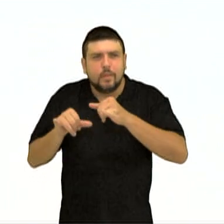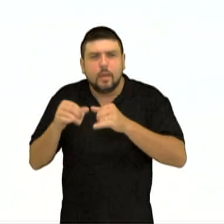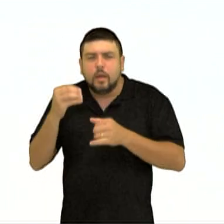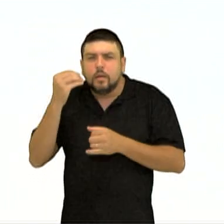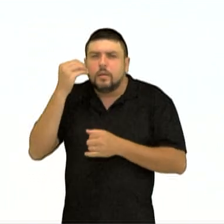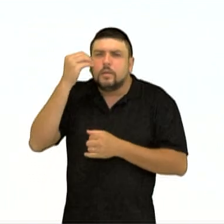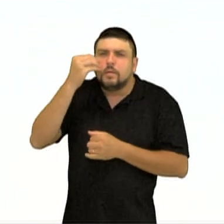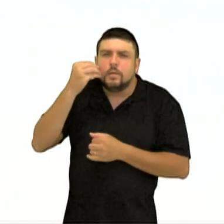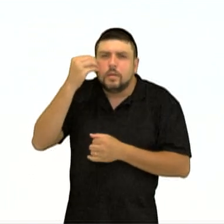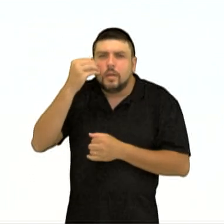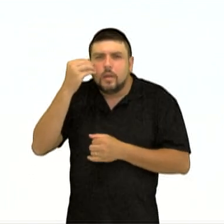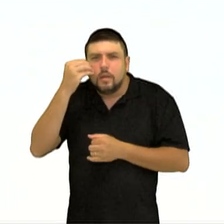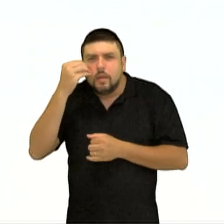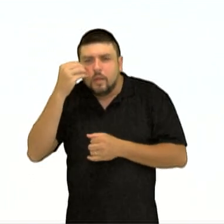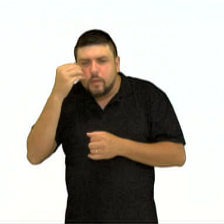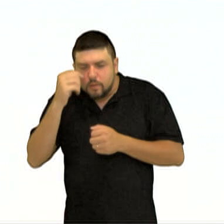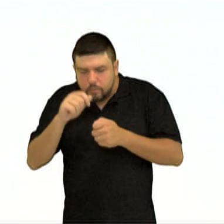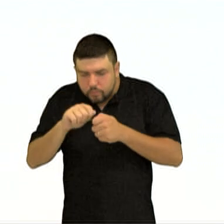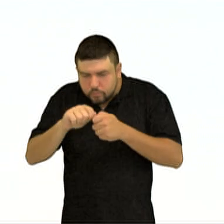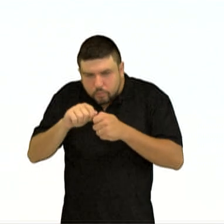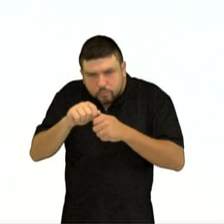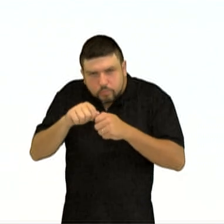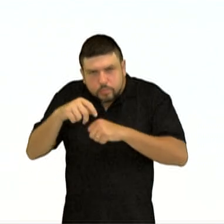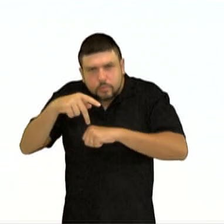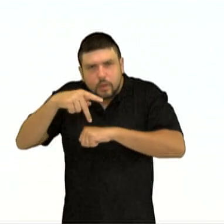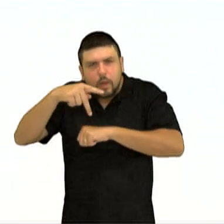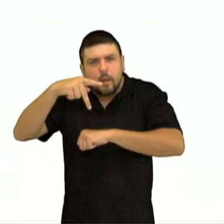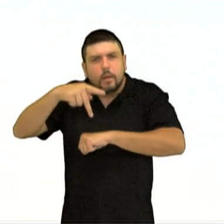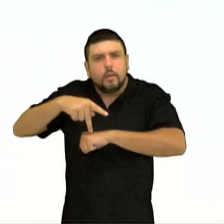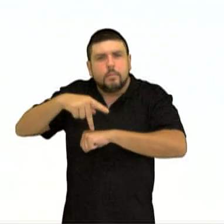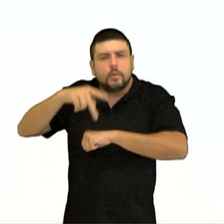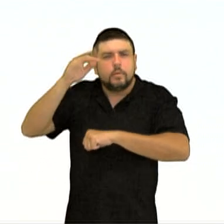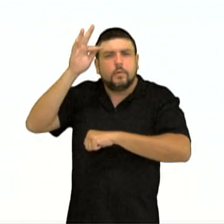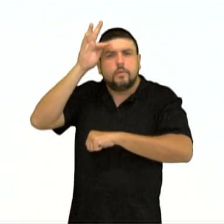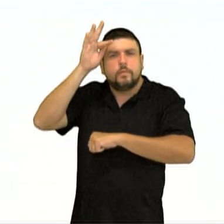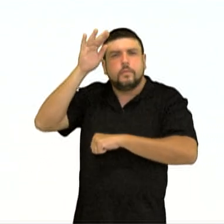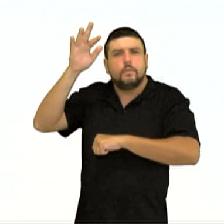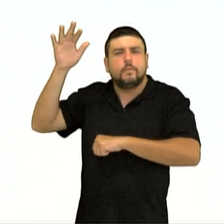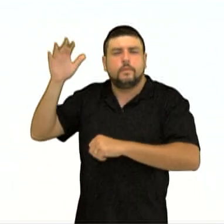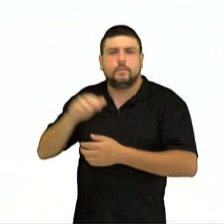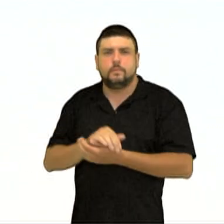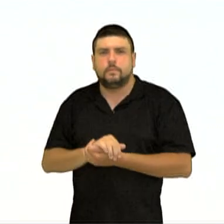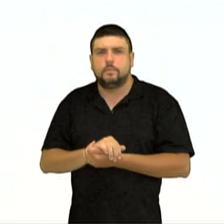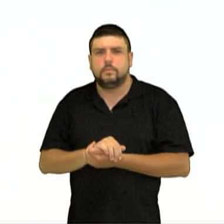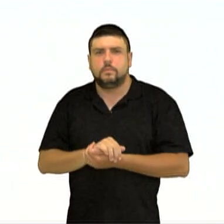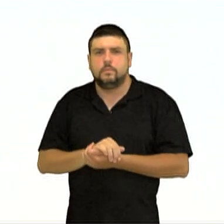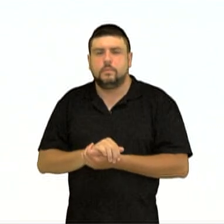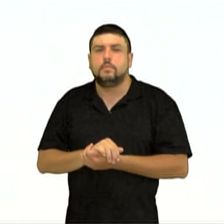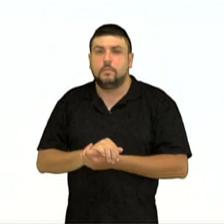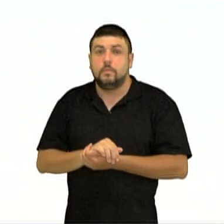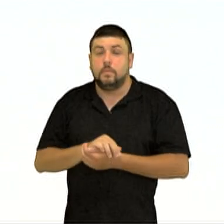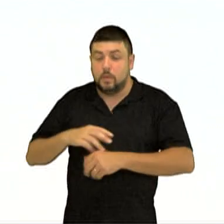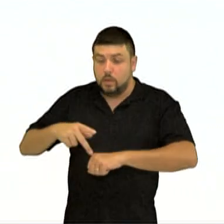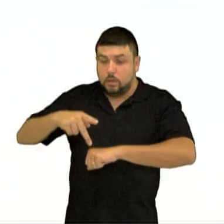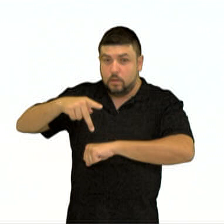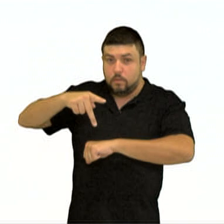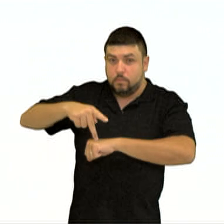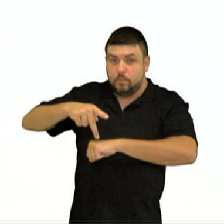a pedra filosofal. Essa pedra filosofal, para eles,